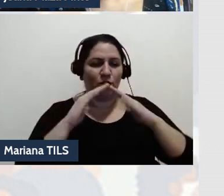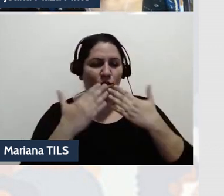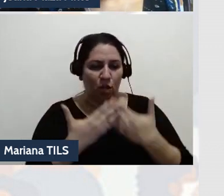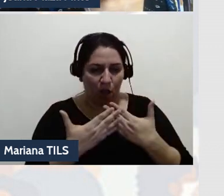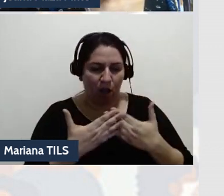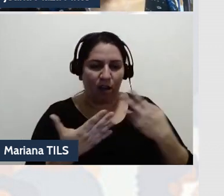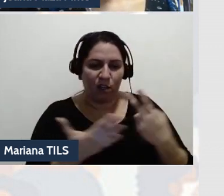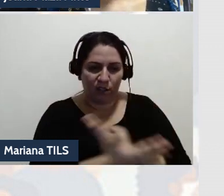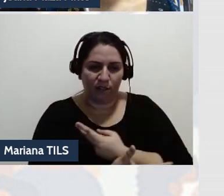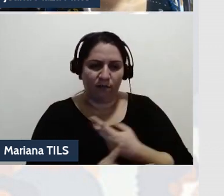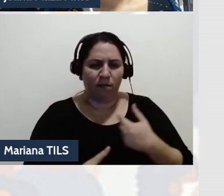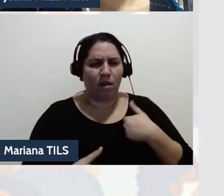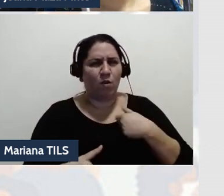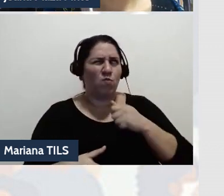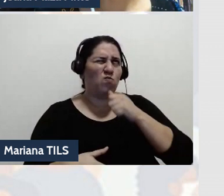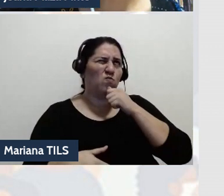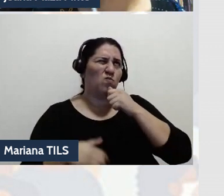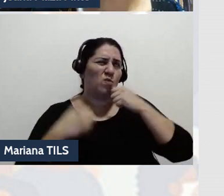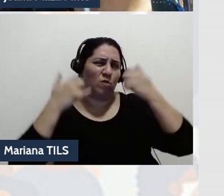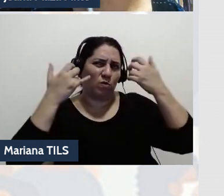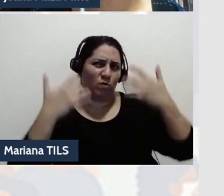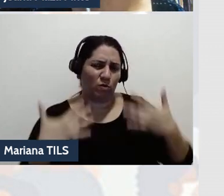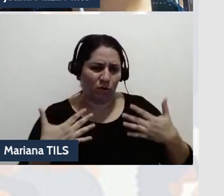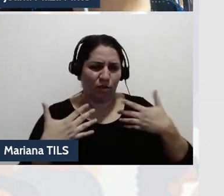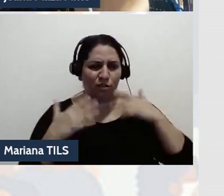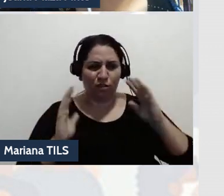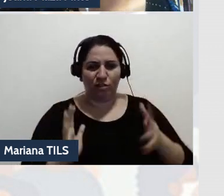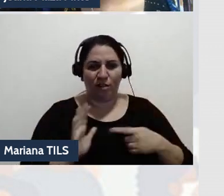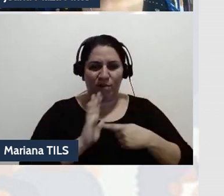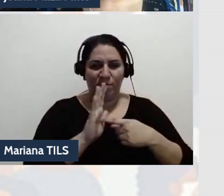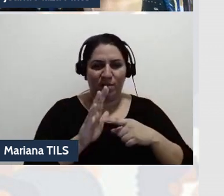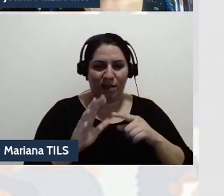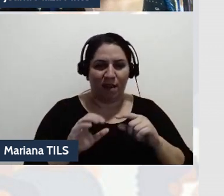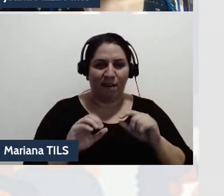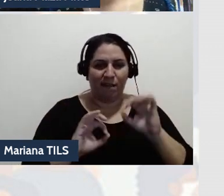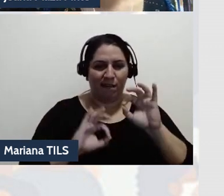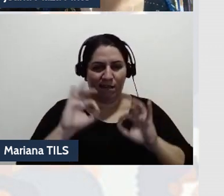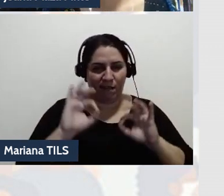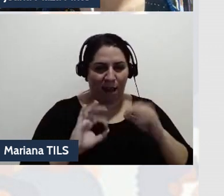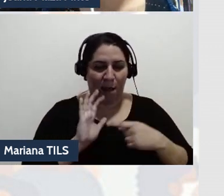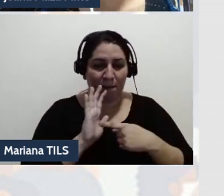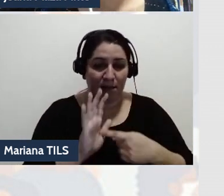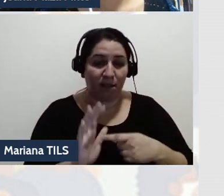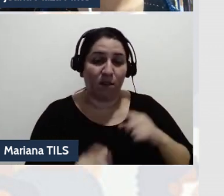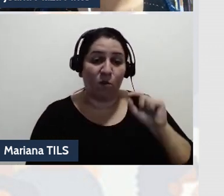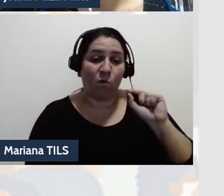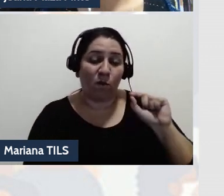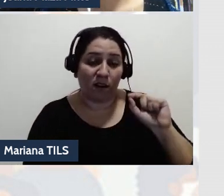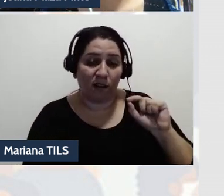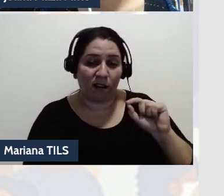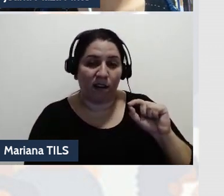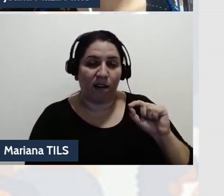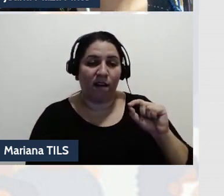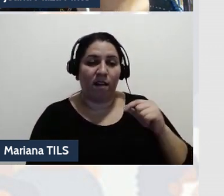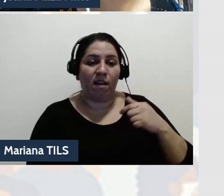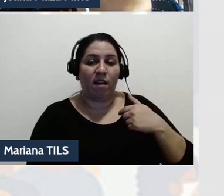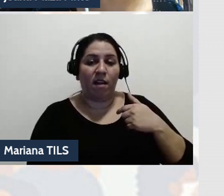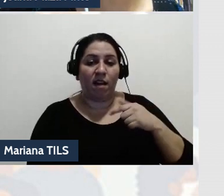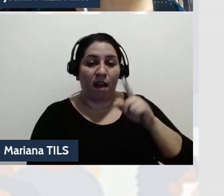eu acho que eu não falei, porque eu contei aí com a apresentação que a Aparecida fez, mas eu estou falando aqui de